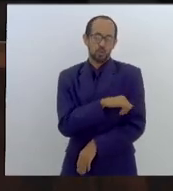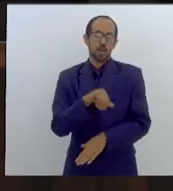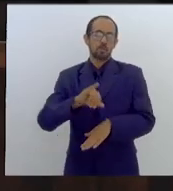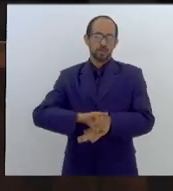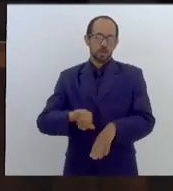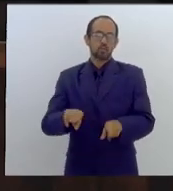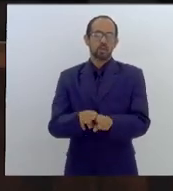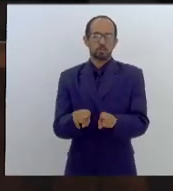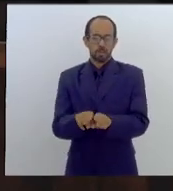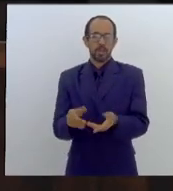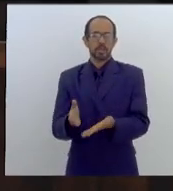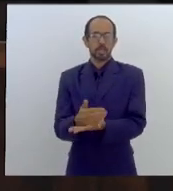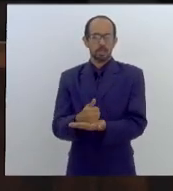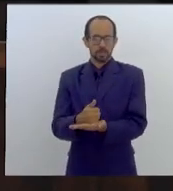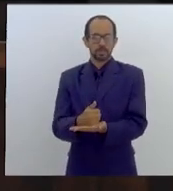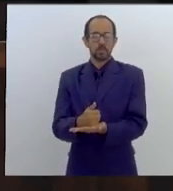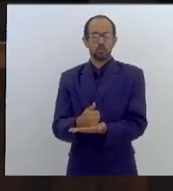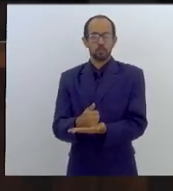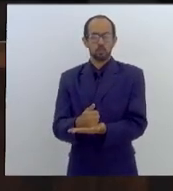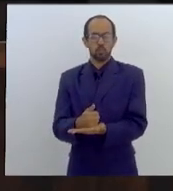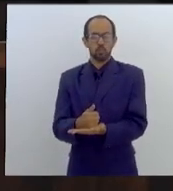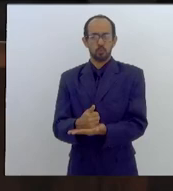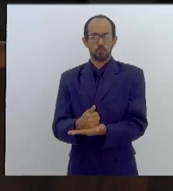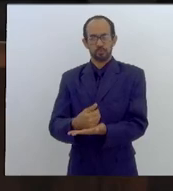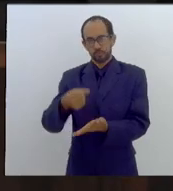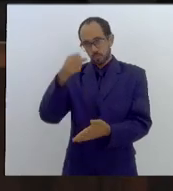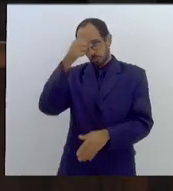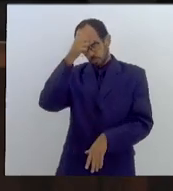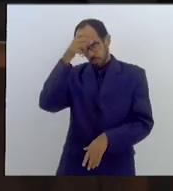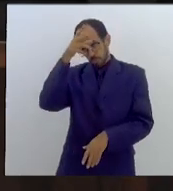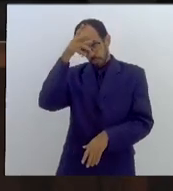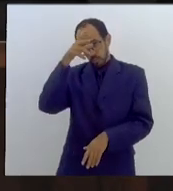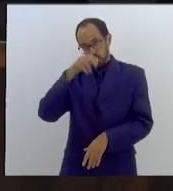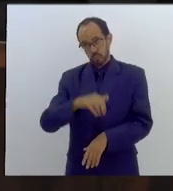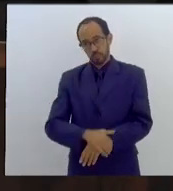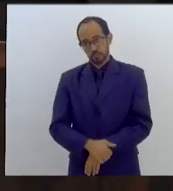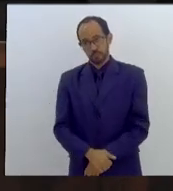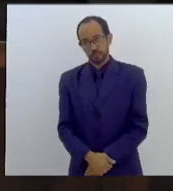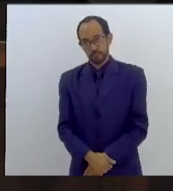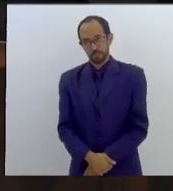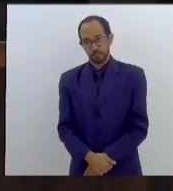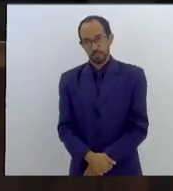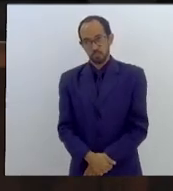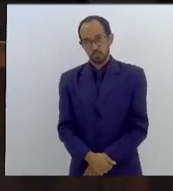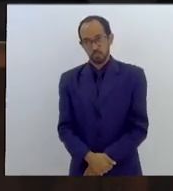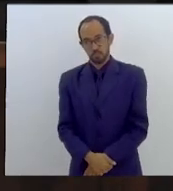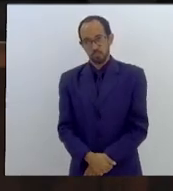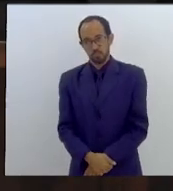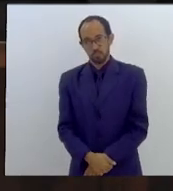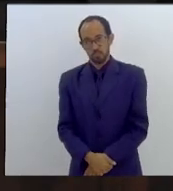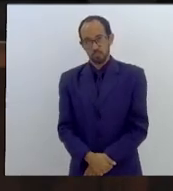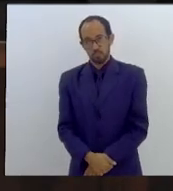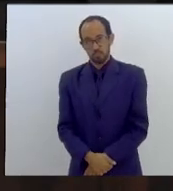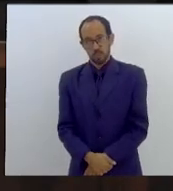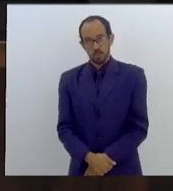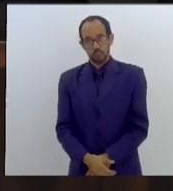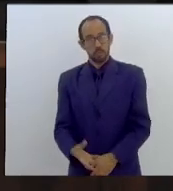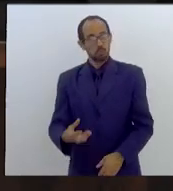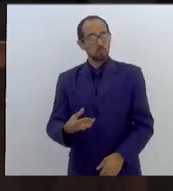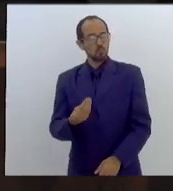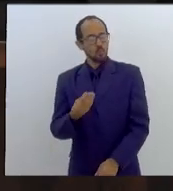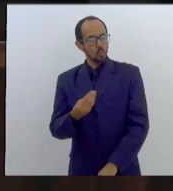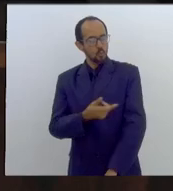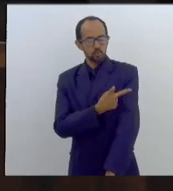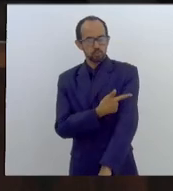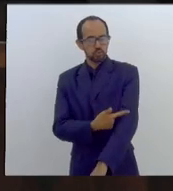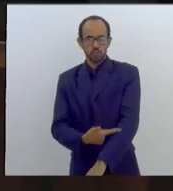repartição. Então, o prefeito, e aí, foi muito, muito, muito generoso. Que